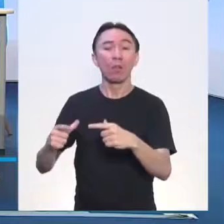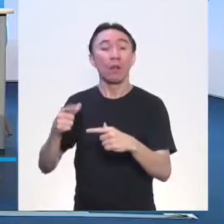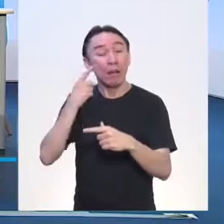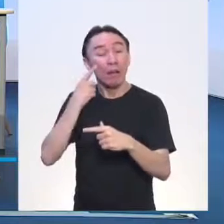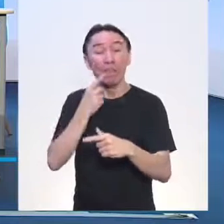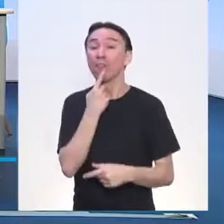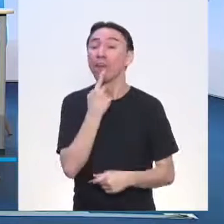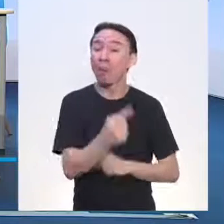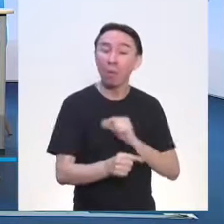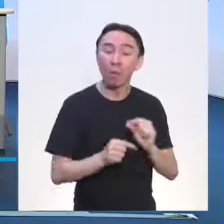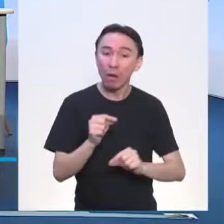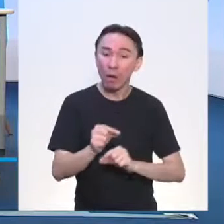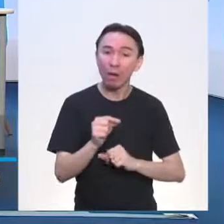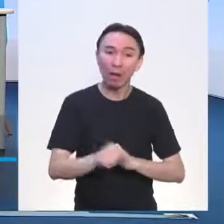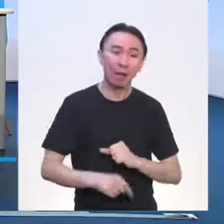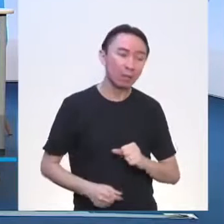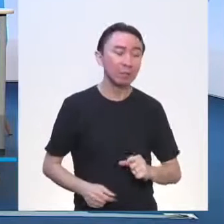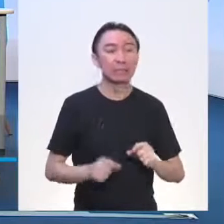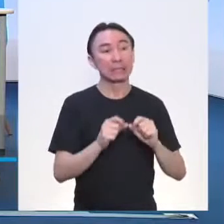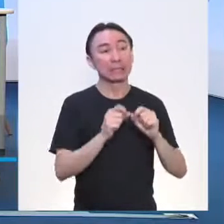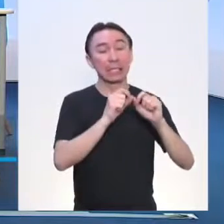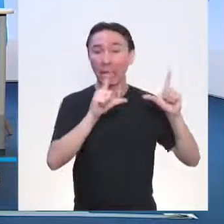ligar, levantar.